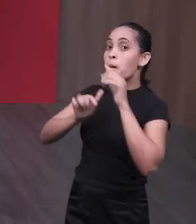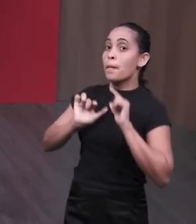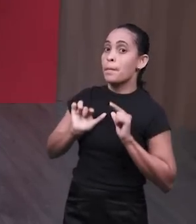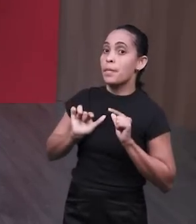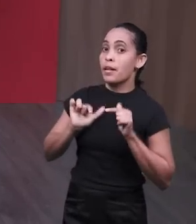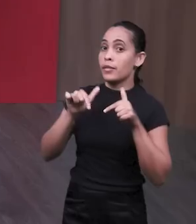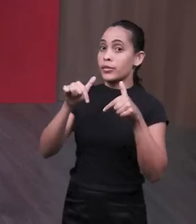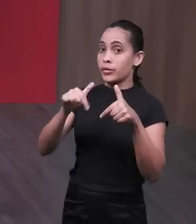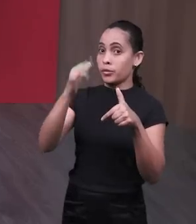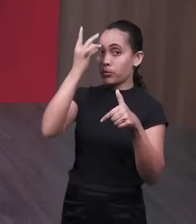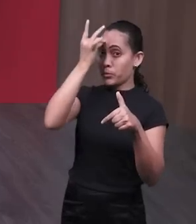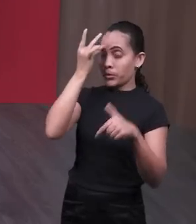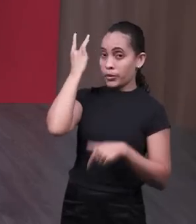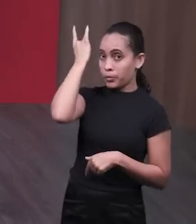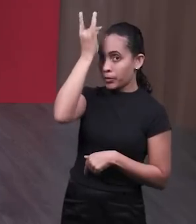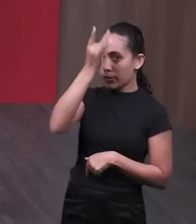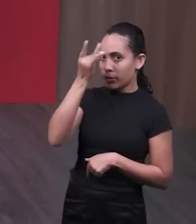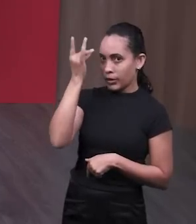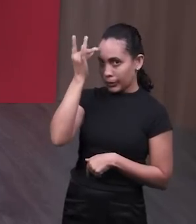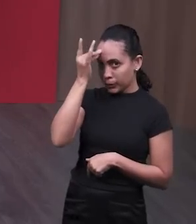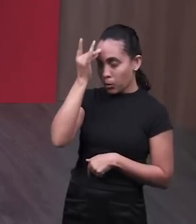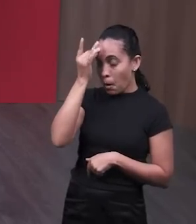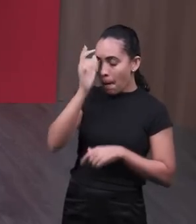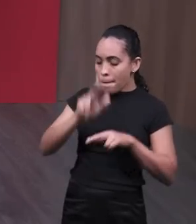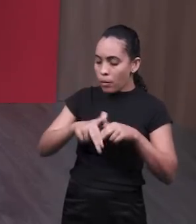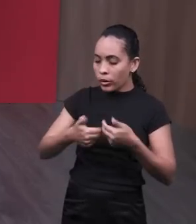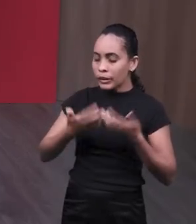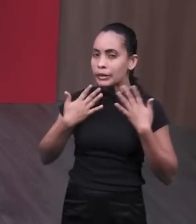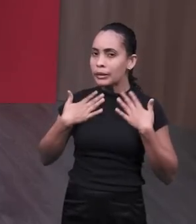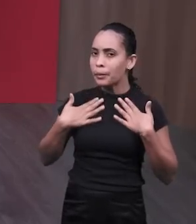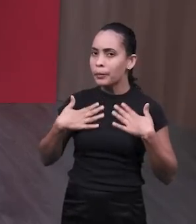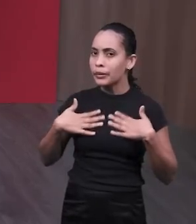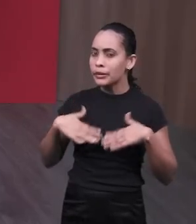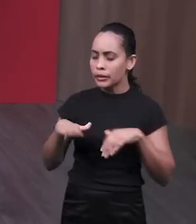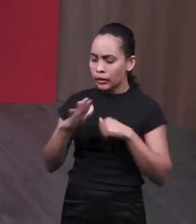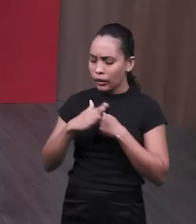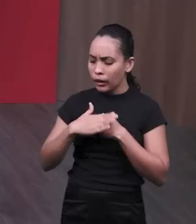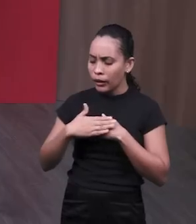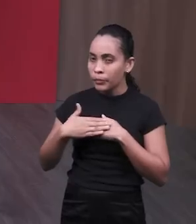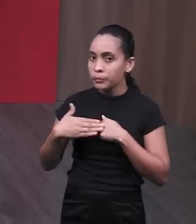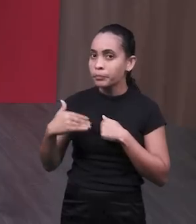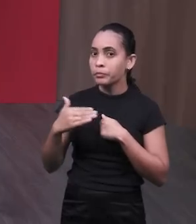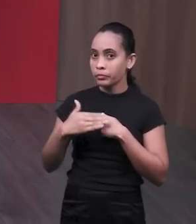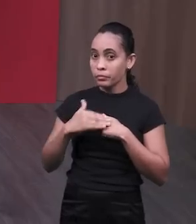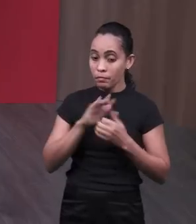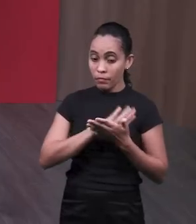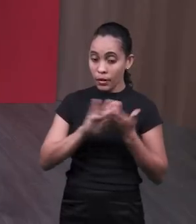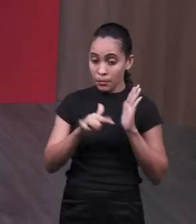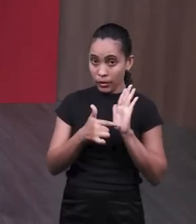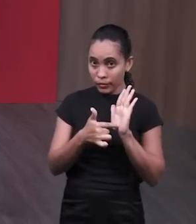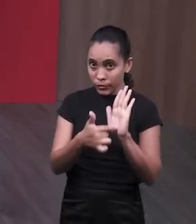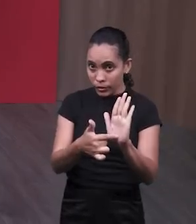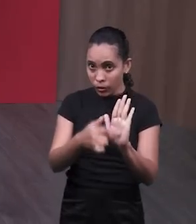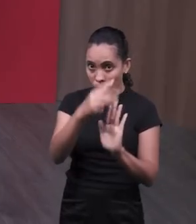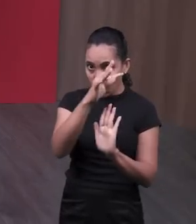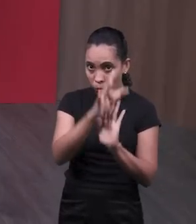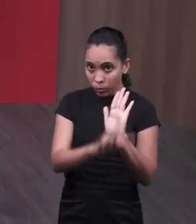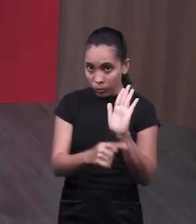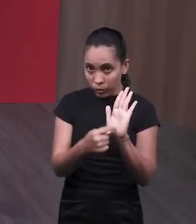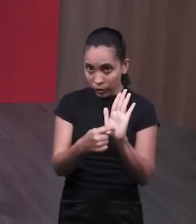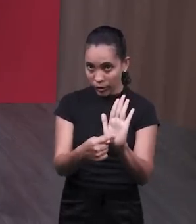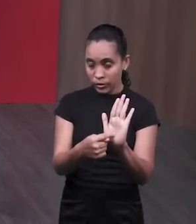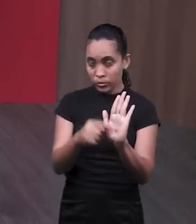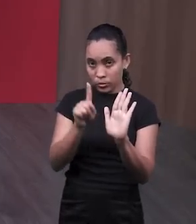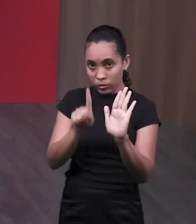através da operação do Espírito Santo. Por isso que essa mansidão mencionada na palavra, que você fez referência ao texto,